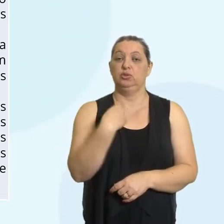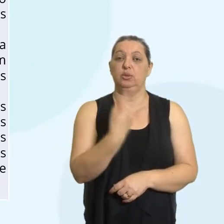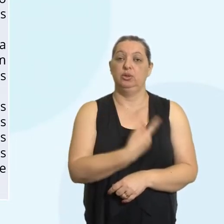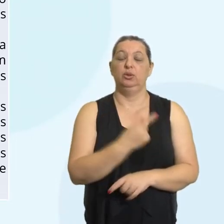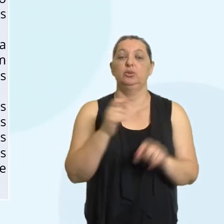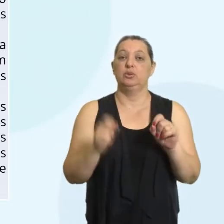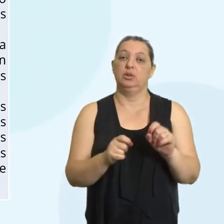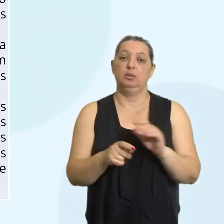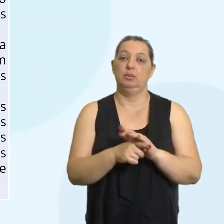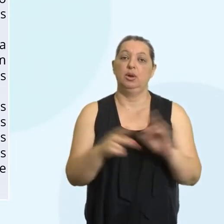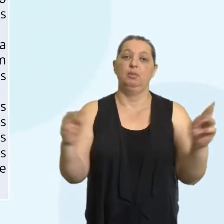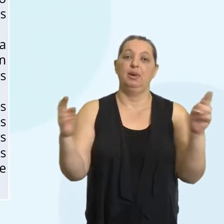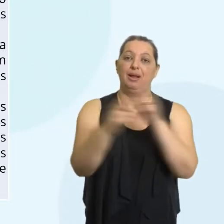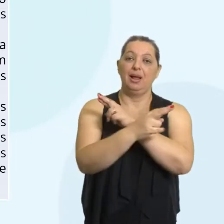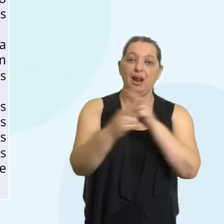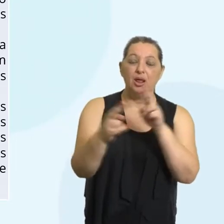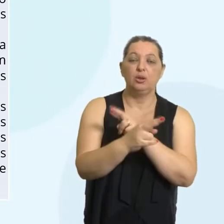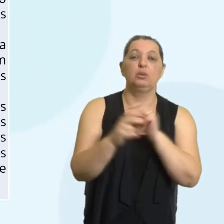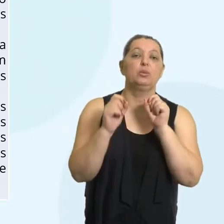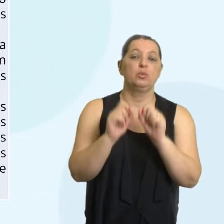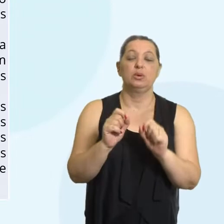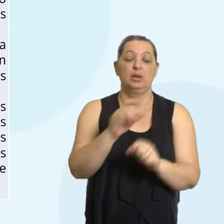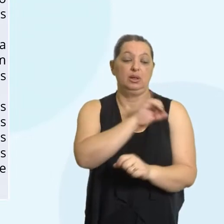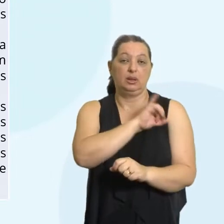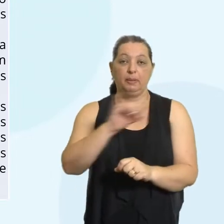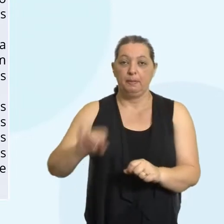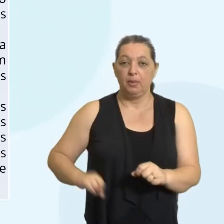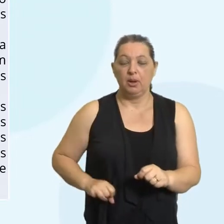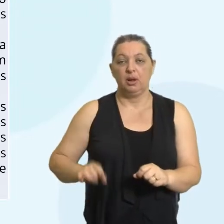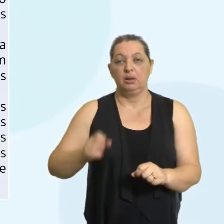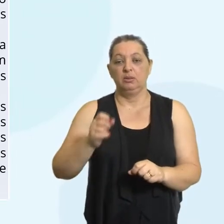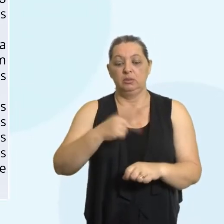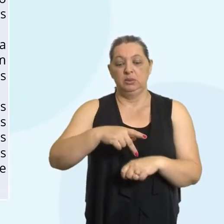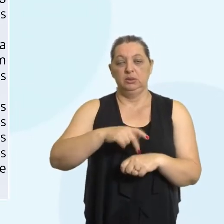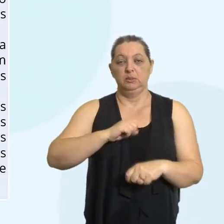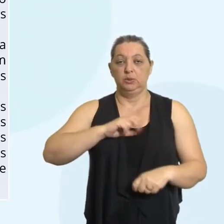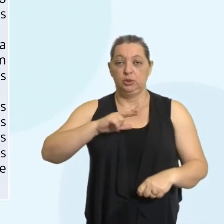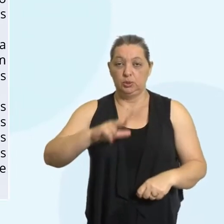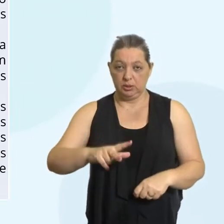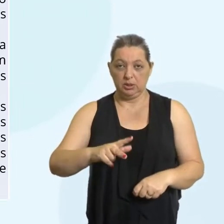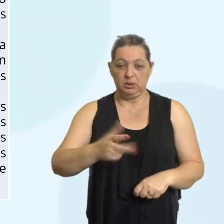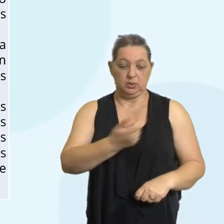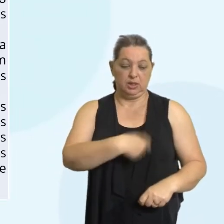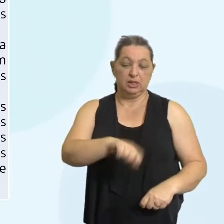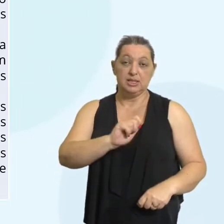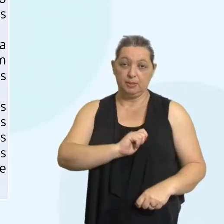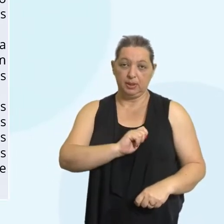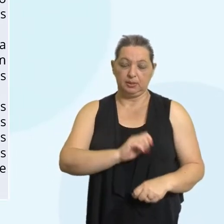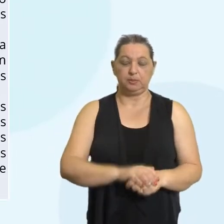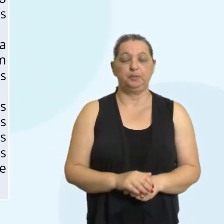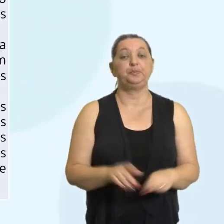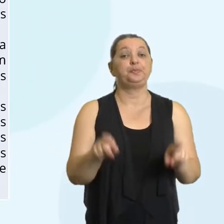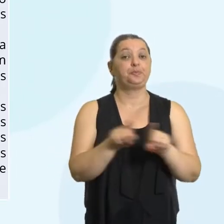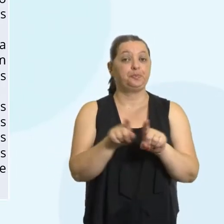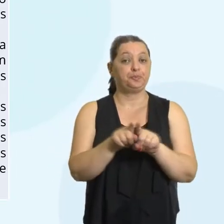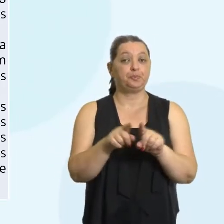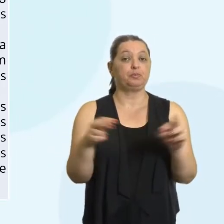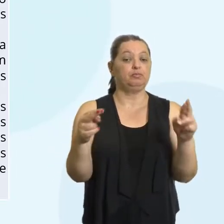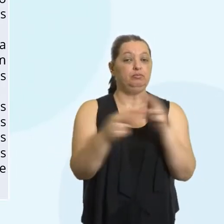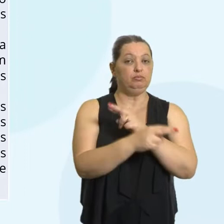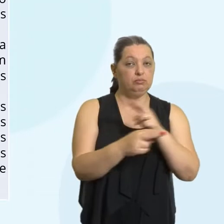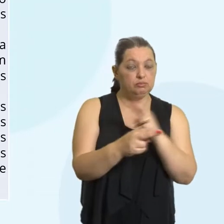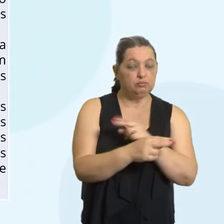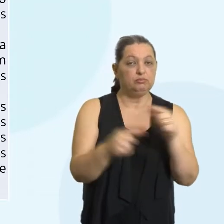vai relacionar com as ações do Império do império português espanhol na época né assim Como associar a